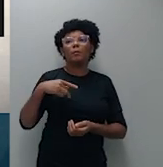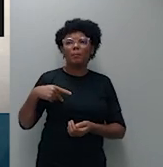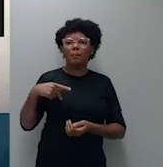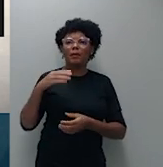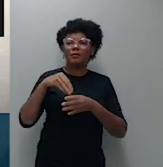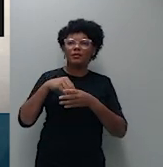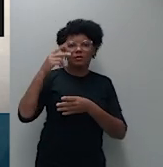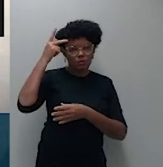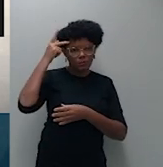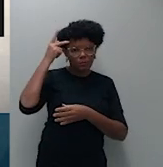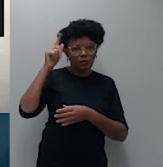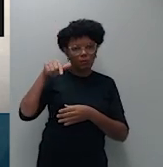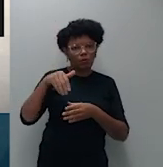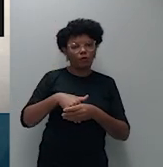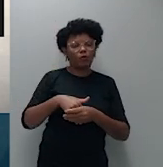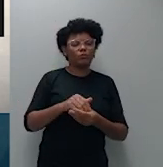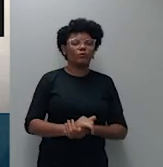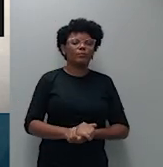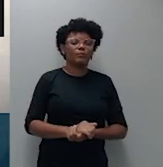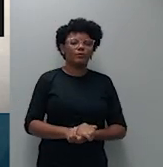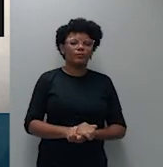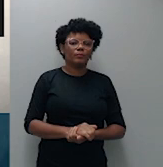São Paulo